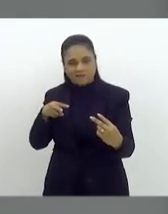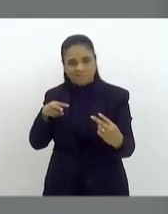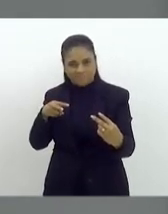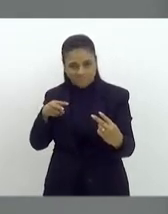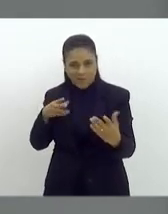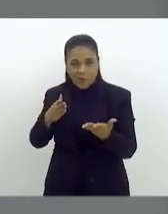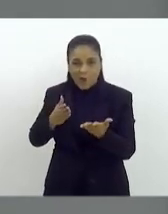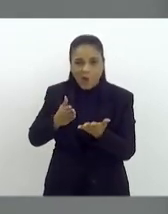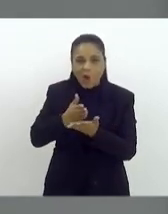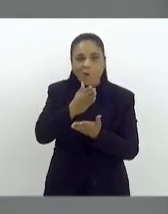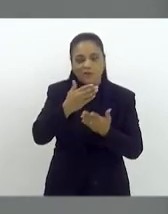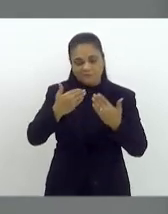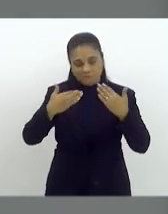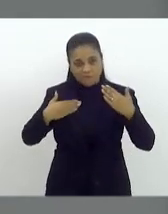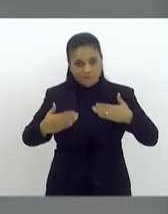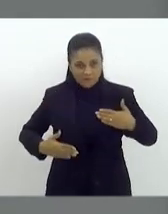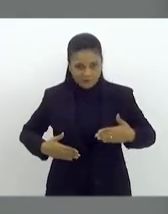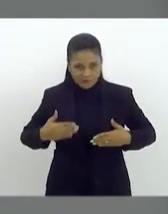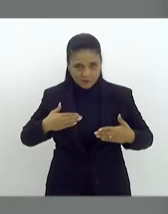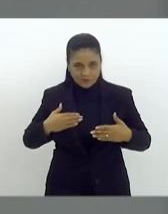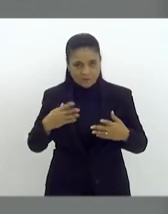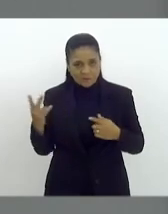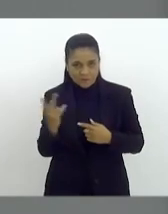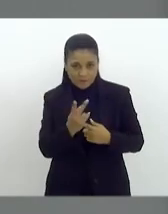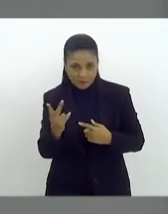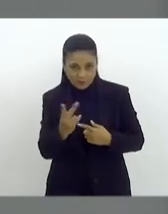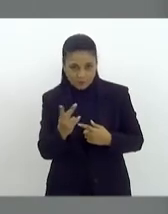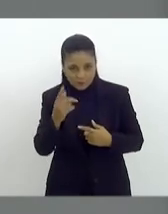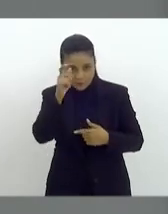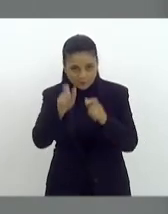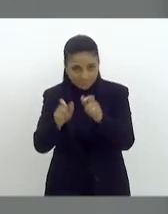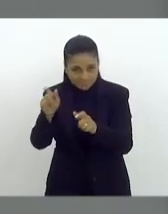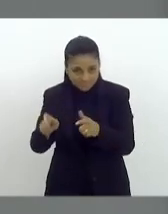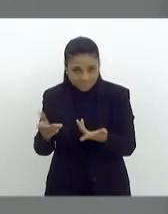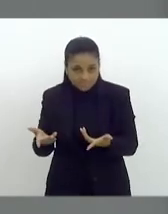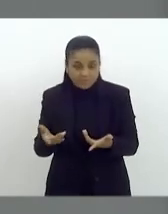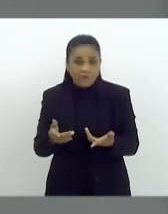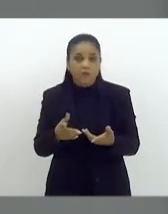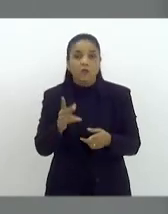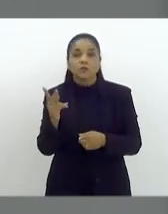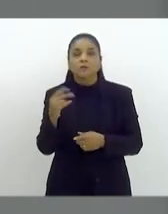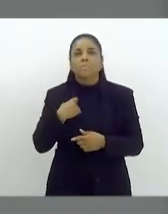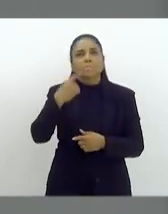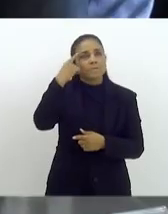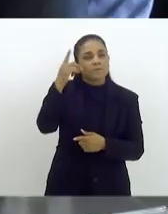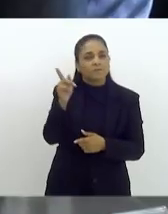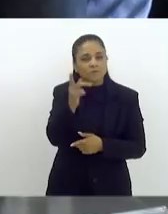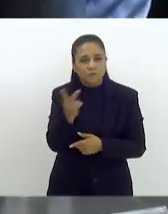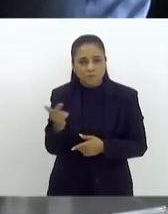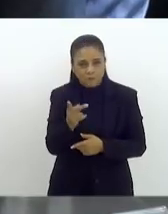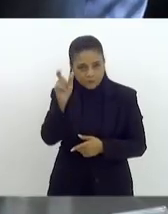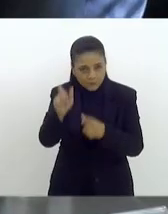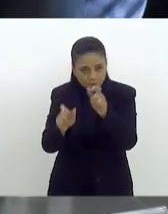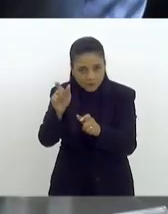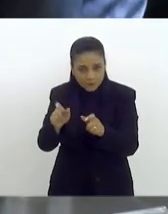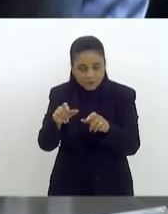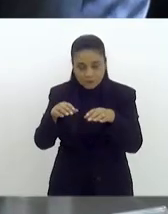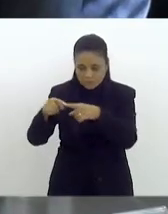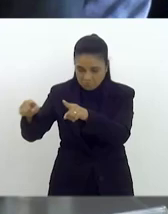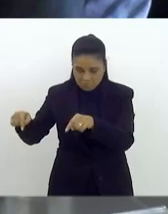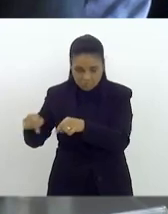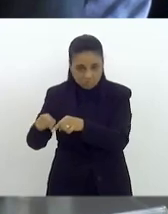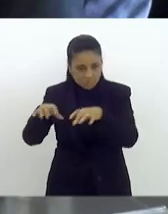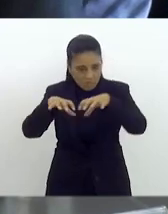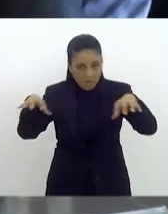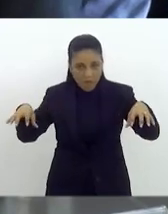entre as pessoas e nesse sentido a gente pode pensar por exemplo duas pessoas que estejam em espaços distintos mas